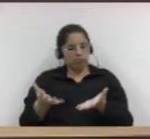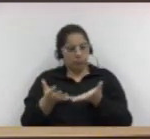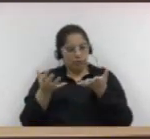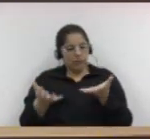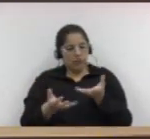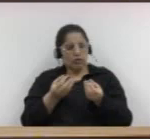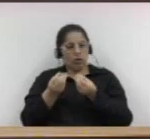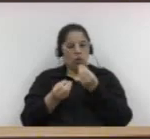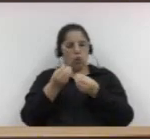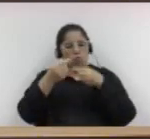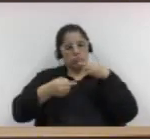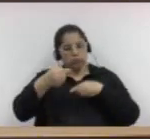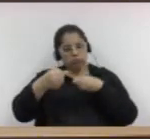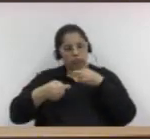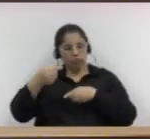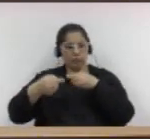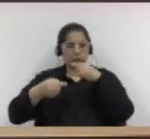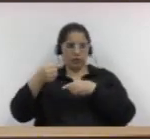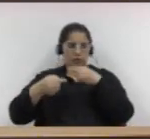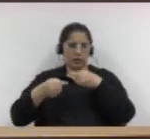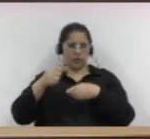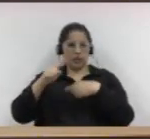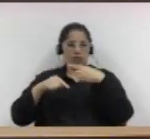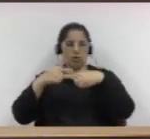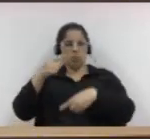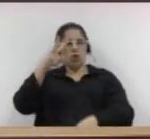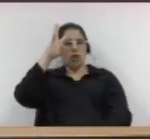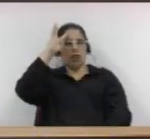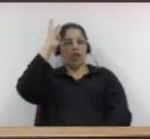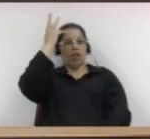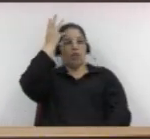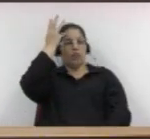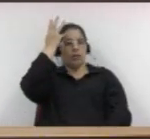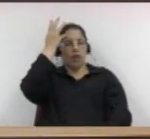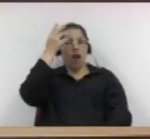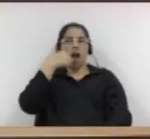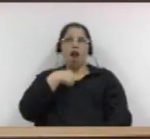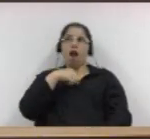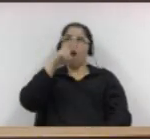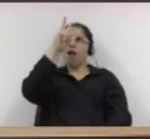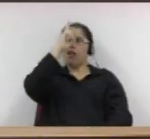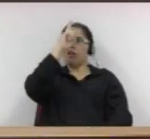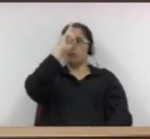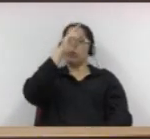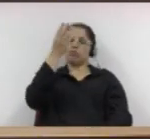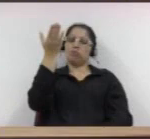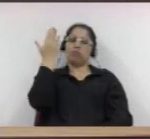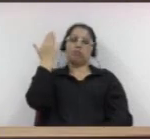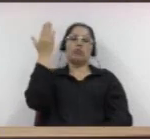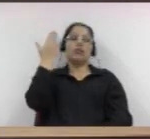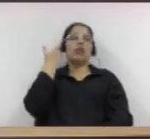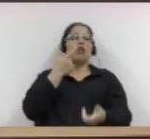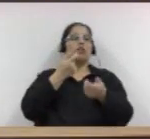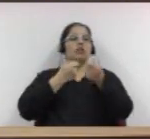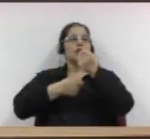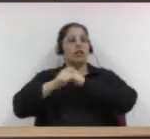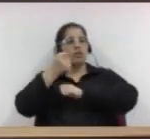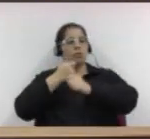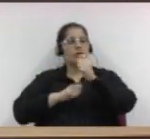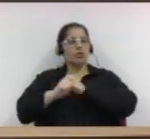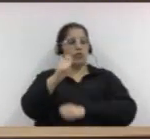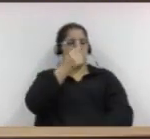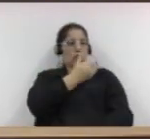uma solução. E quando estava a discussão aqui, eu me lembrei que eu estudei administração pública e tem